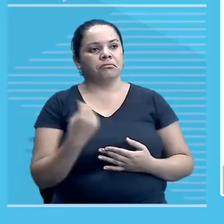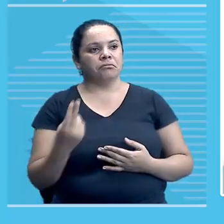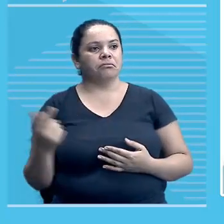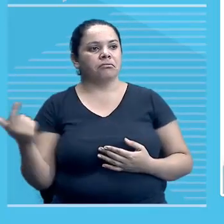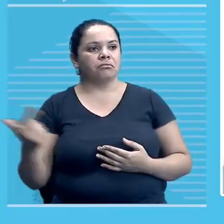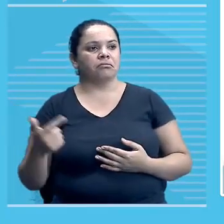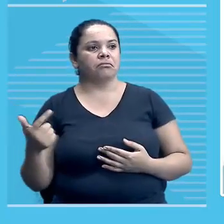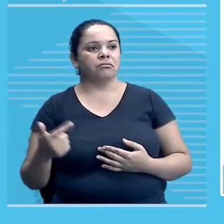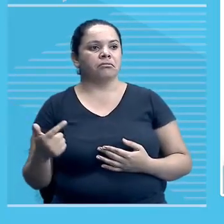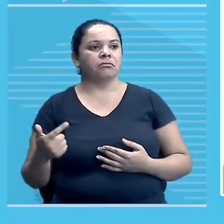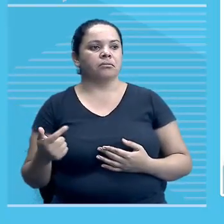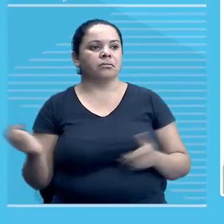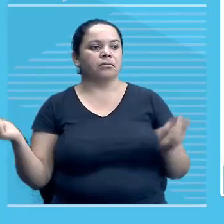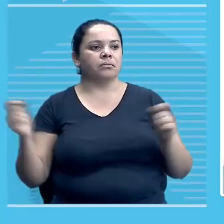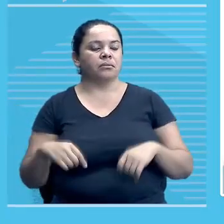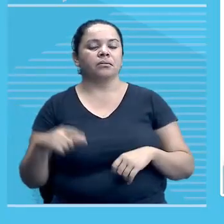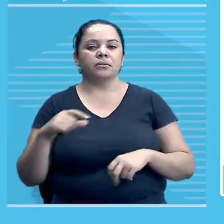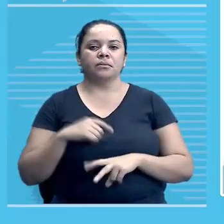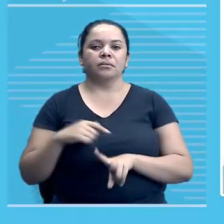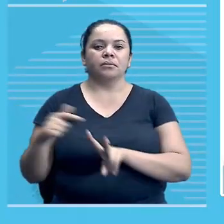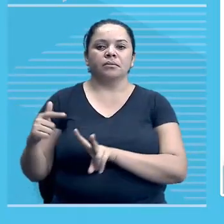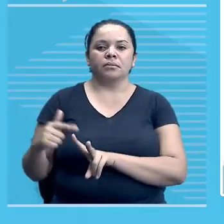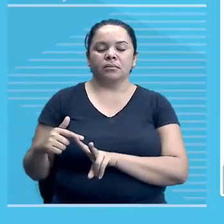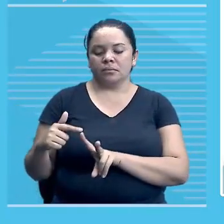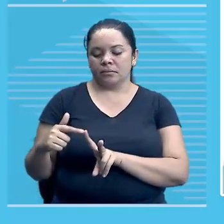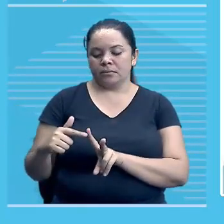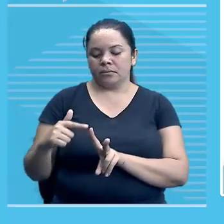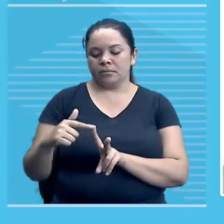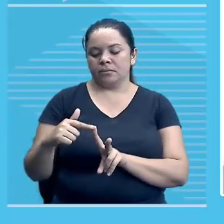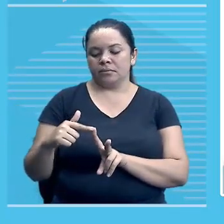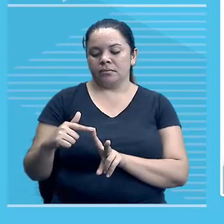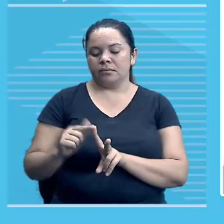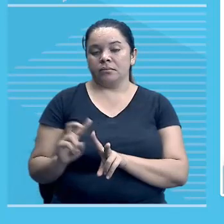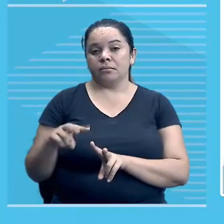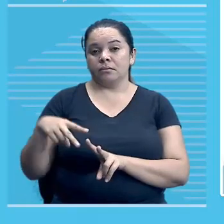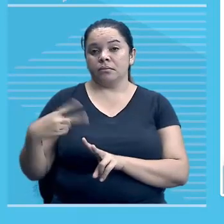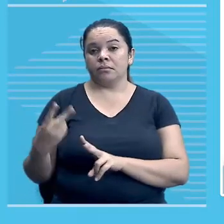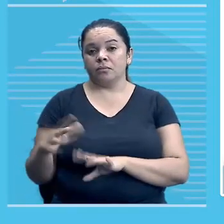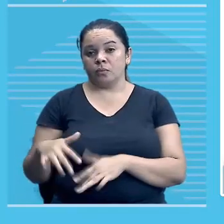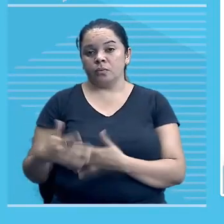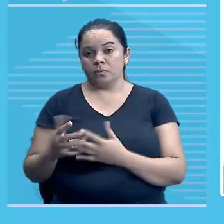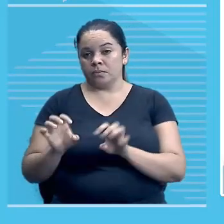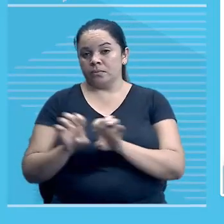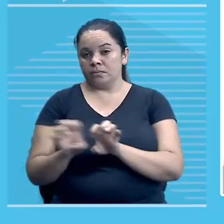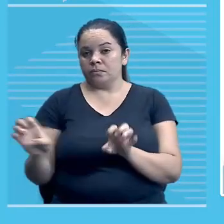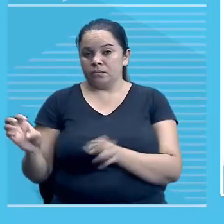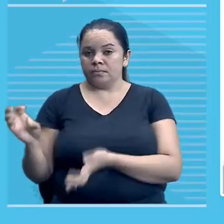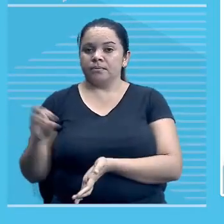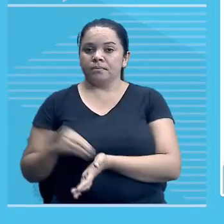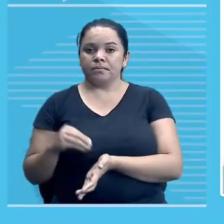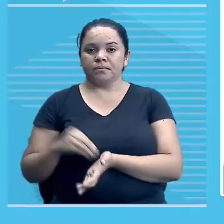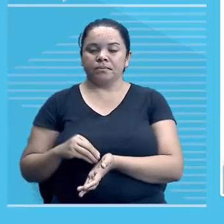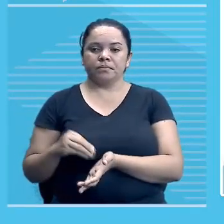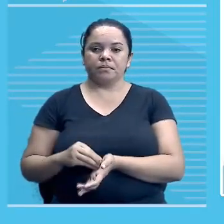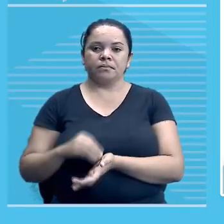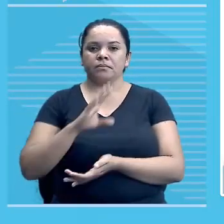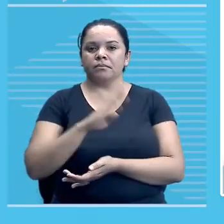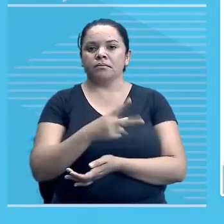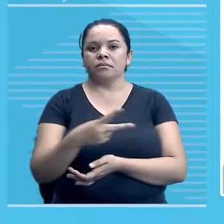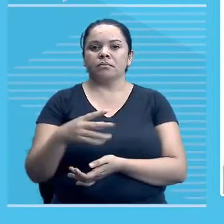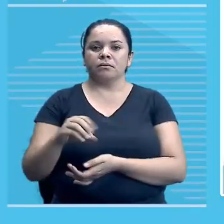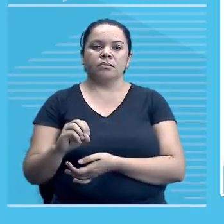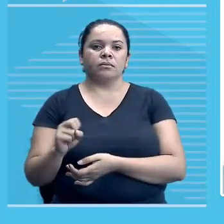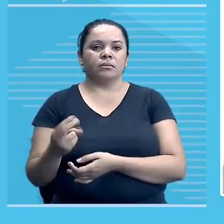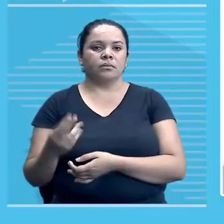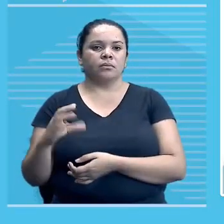com a raiz quadrada. Isso quando as equações forem incompletas, né? Quando o B é igual a zero, ou quando o